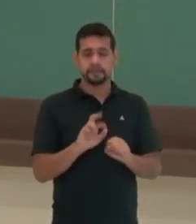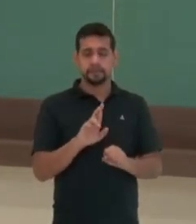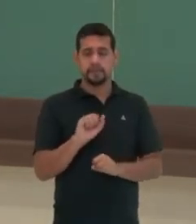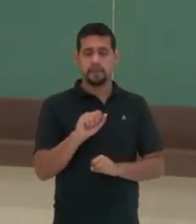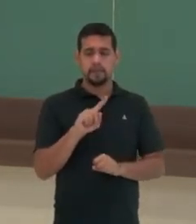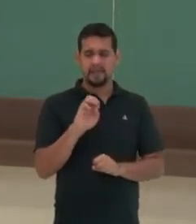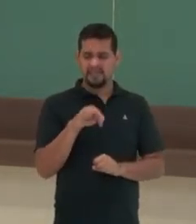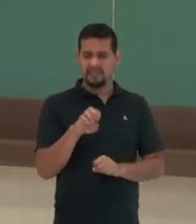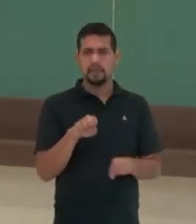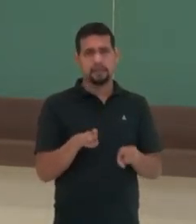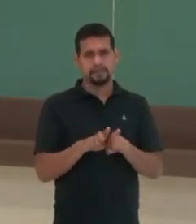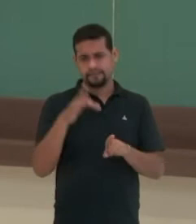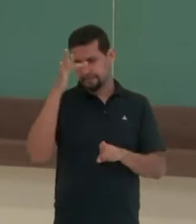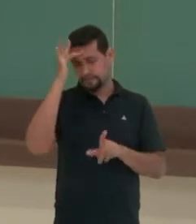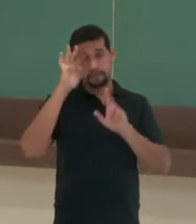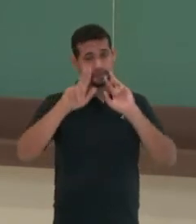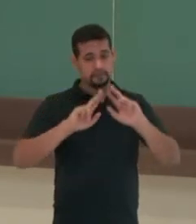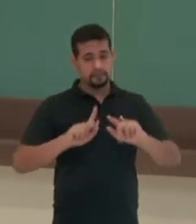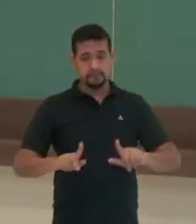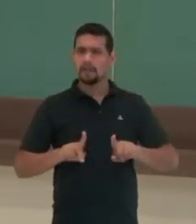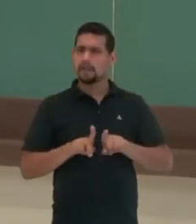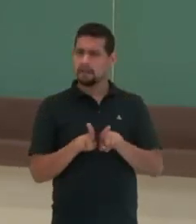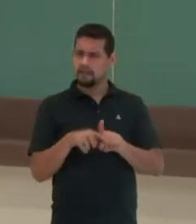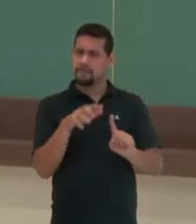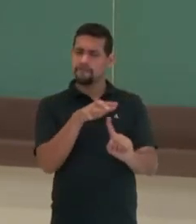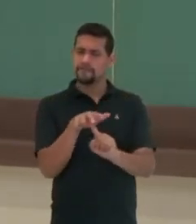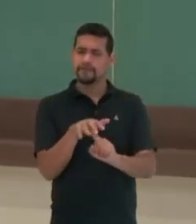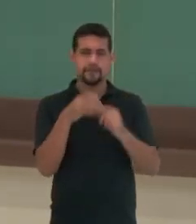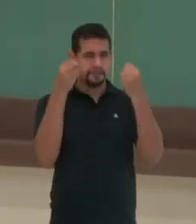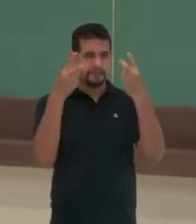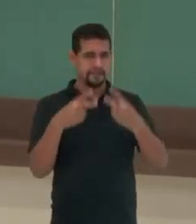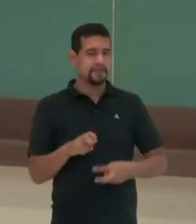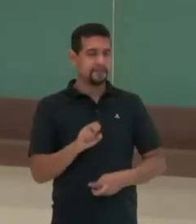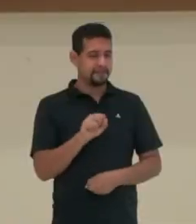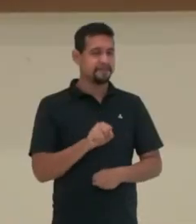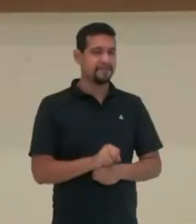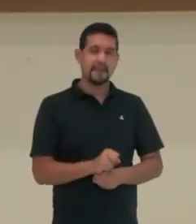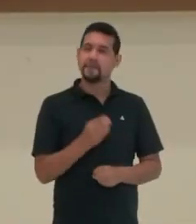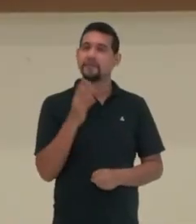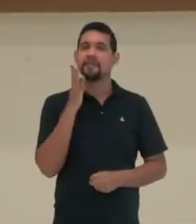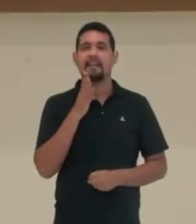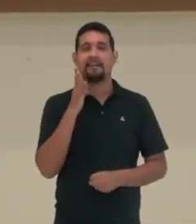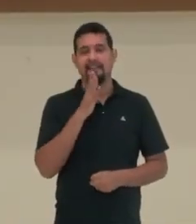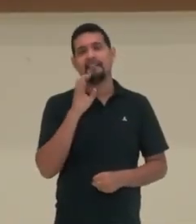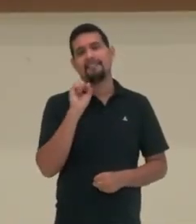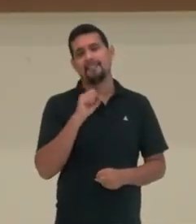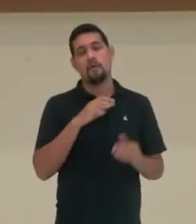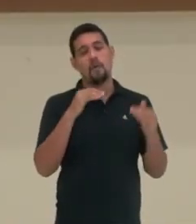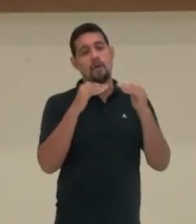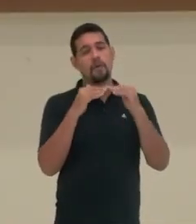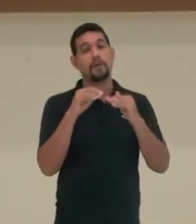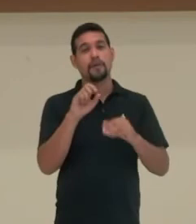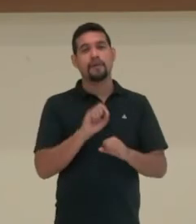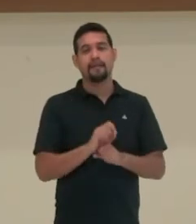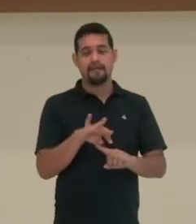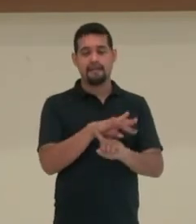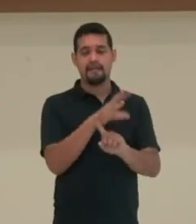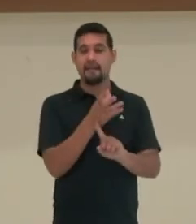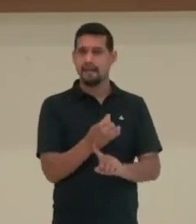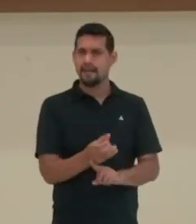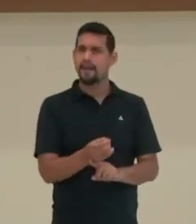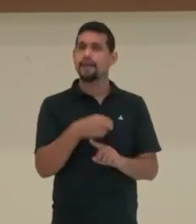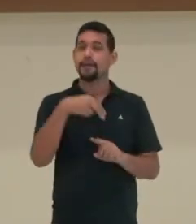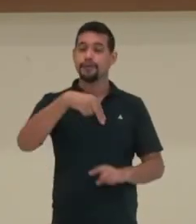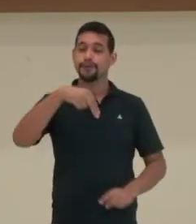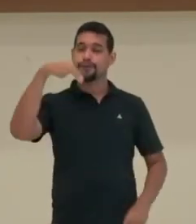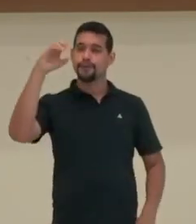repentistas, os contadores de história, ali durante a feira também contando essas histórias. Então é muito bacana, né, faz parte ali da arte